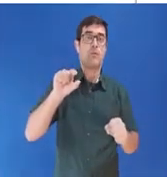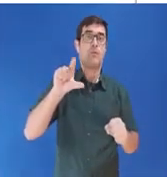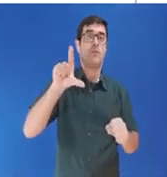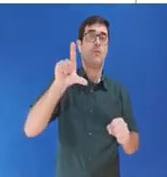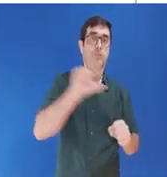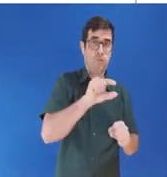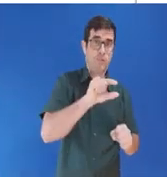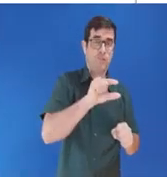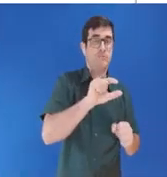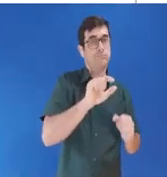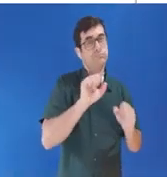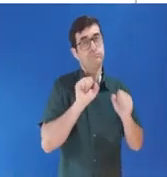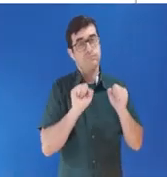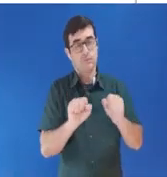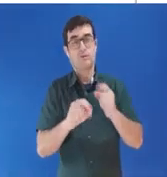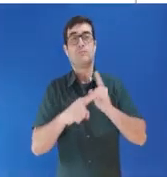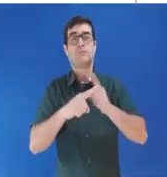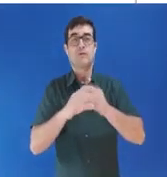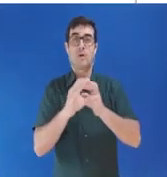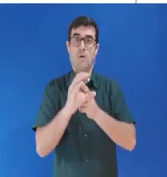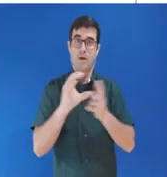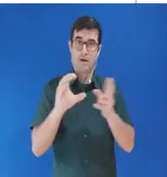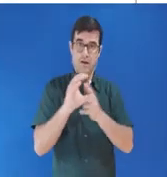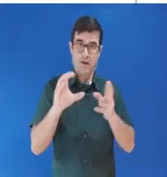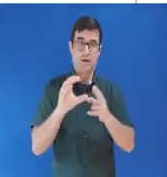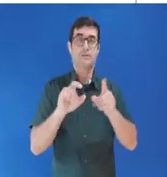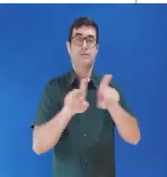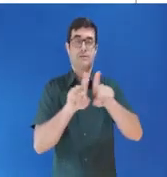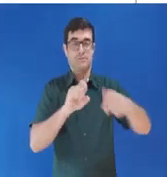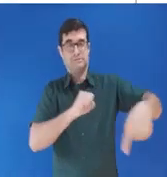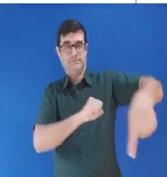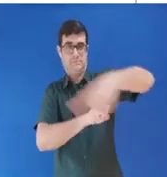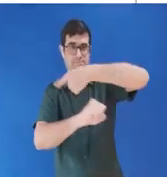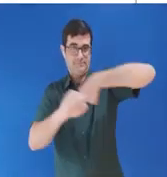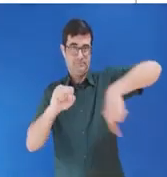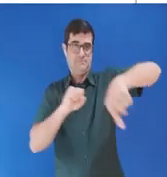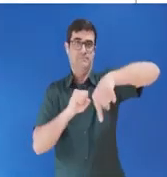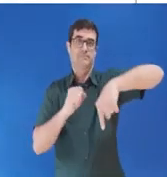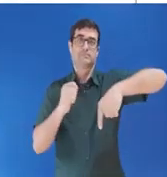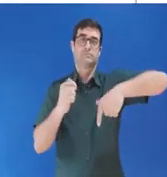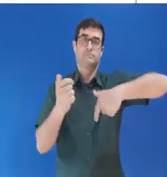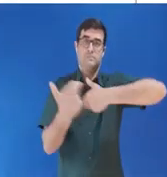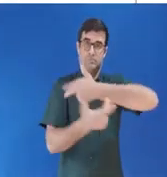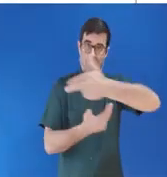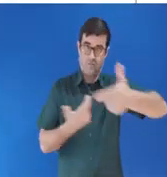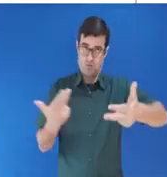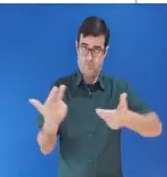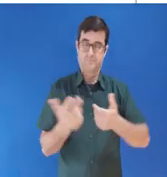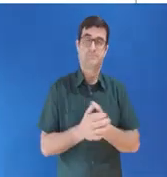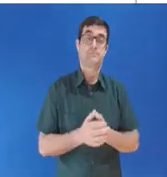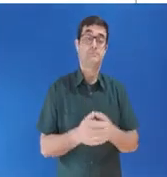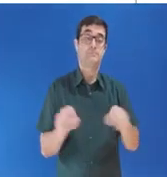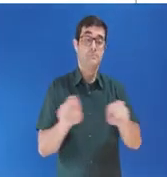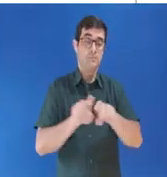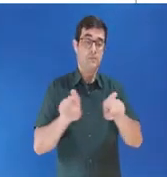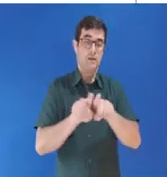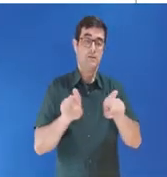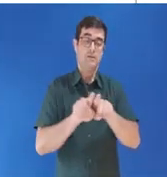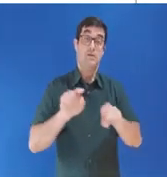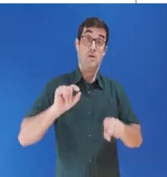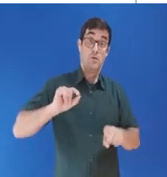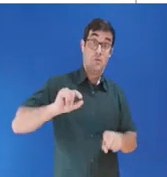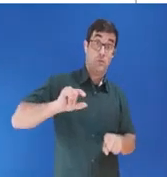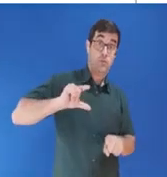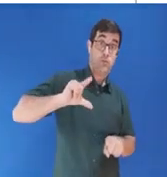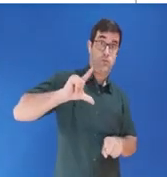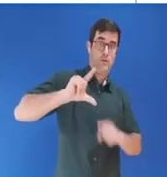causa da simetria dos orbitais. Que segue uma tendência de aumentar conforme aumenta a